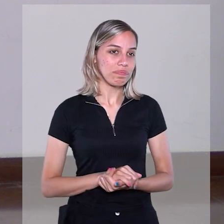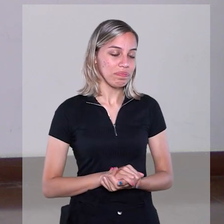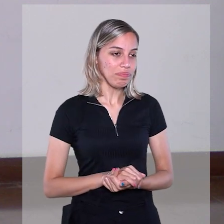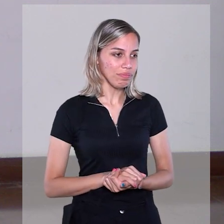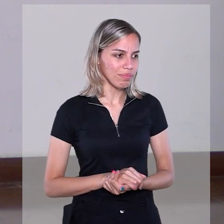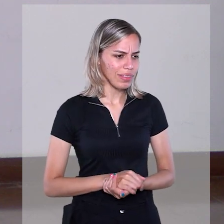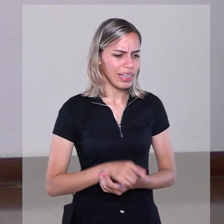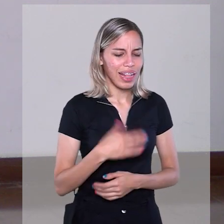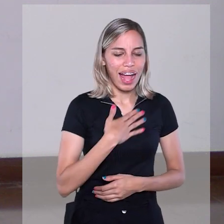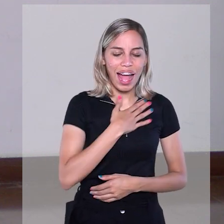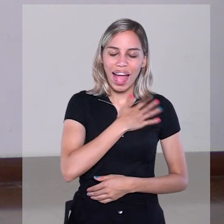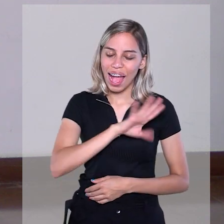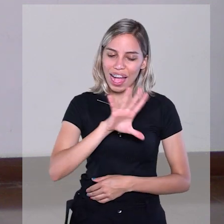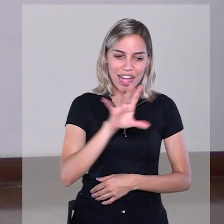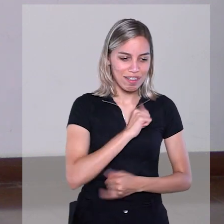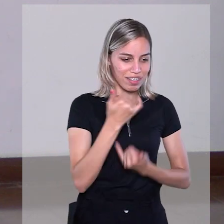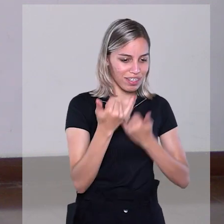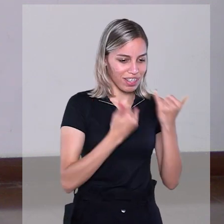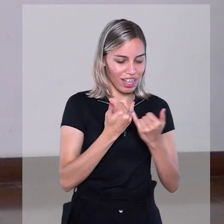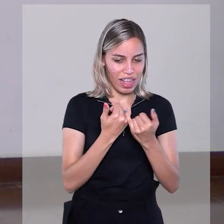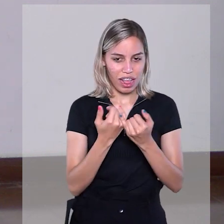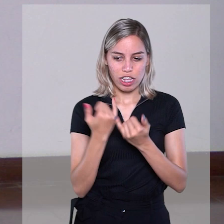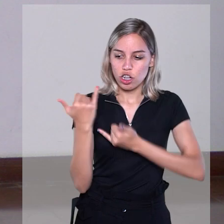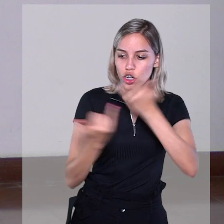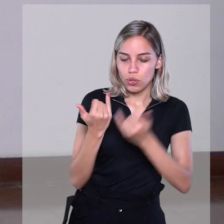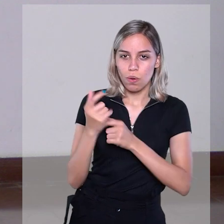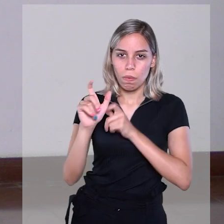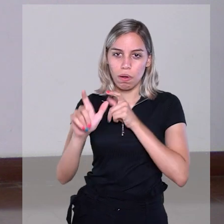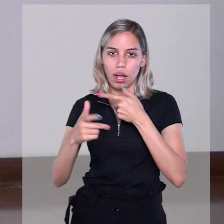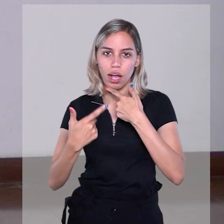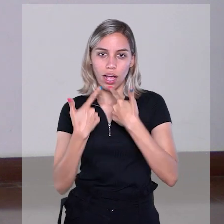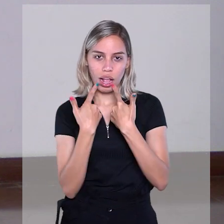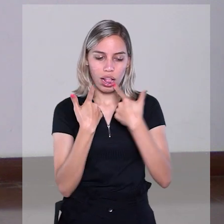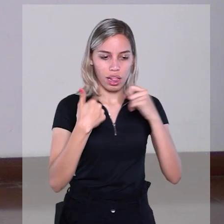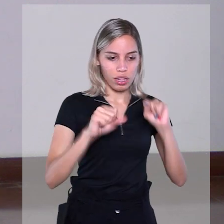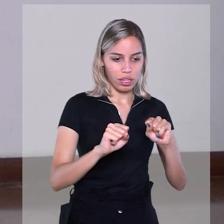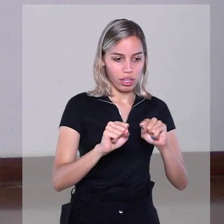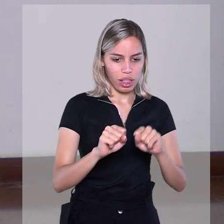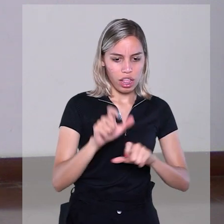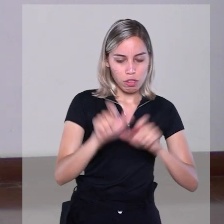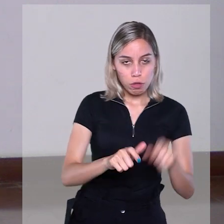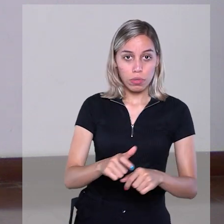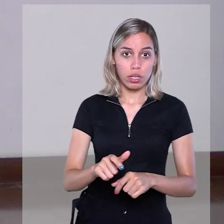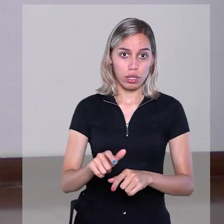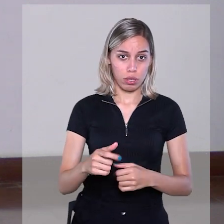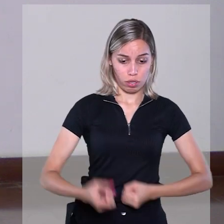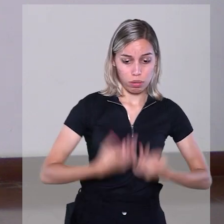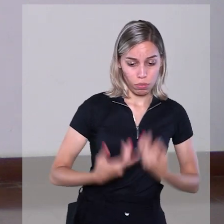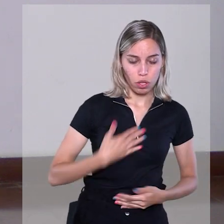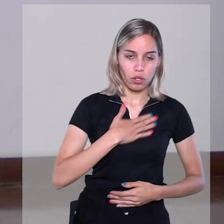como fazem tantos poetas em versos cabeçudos, como os de X, os de P e os de T,